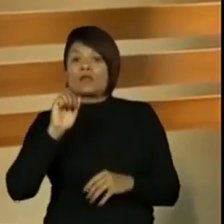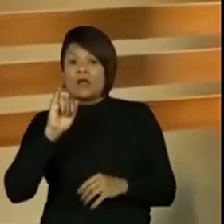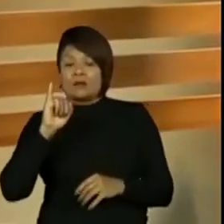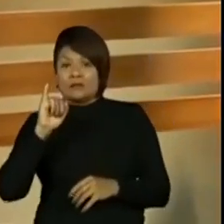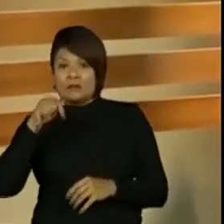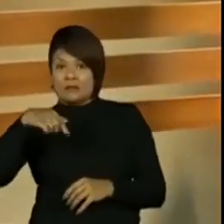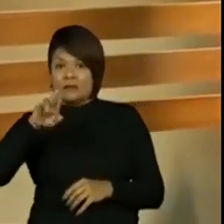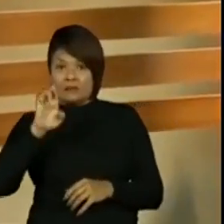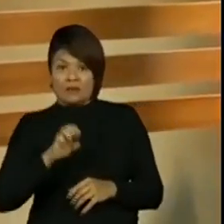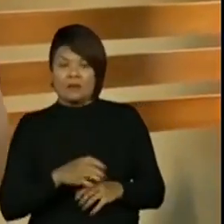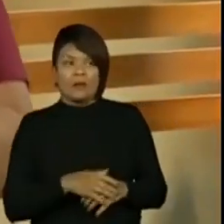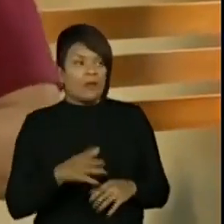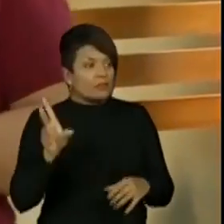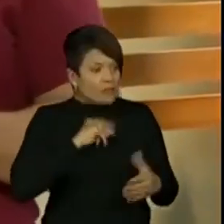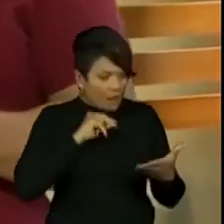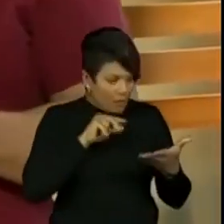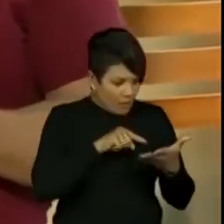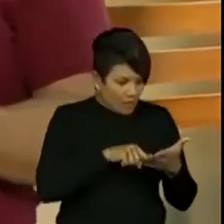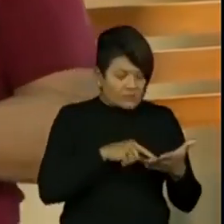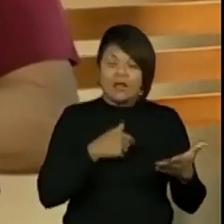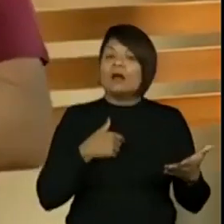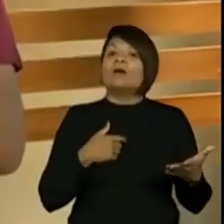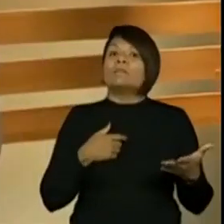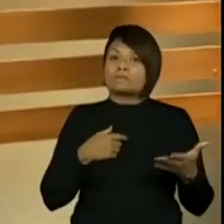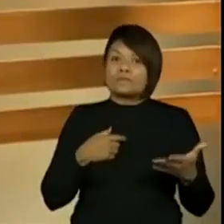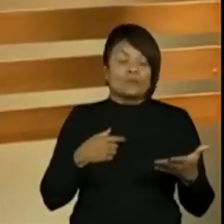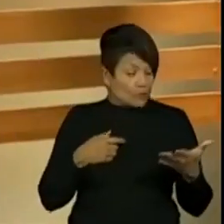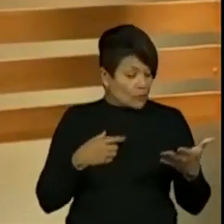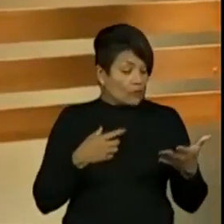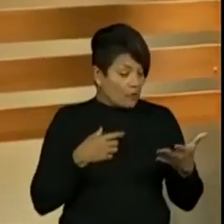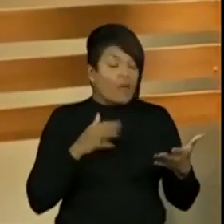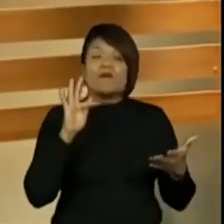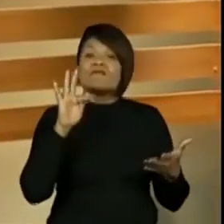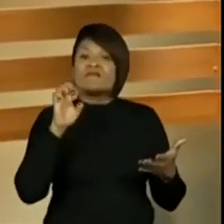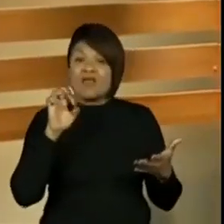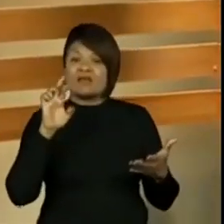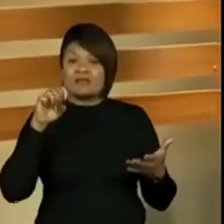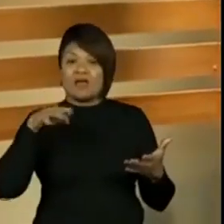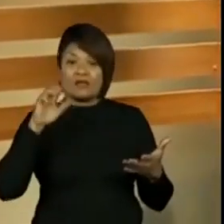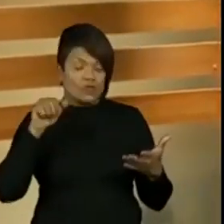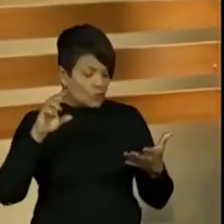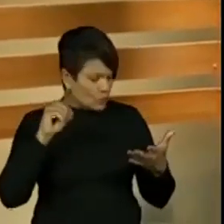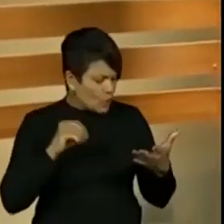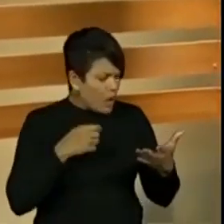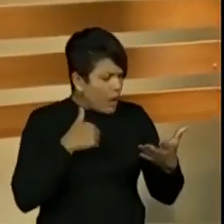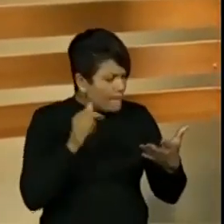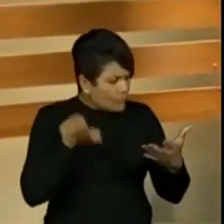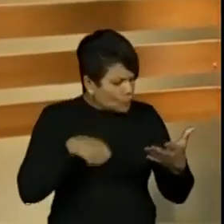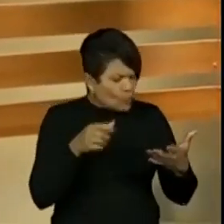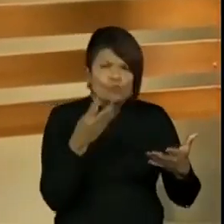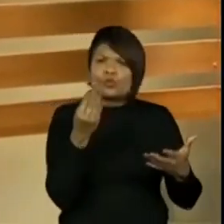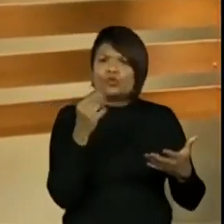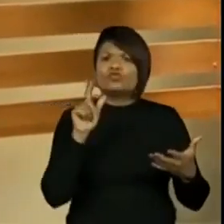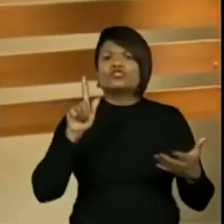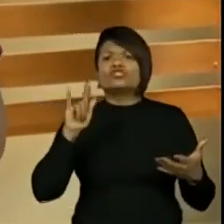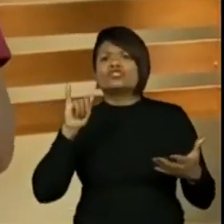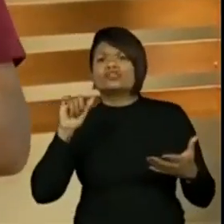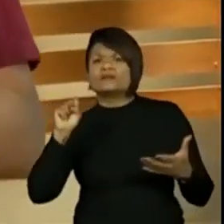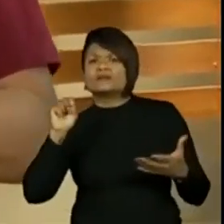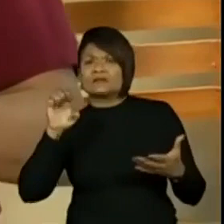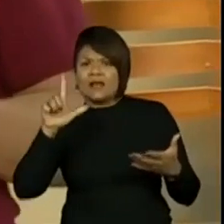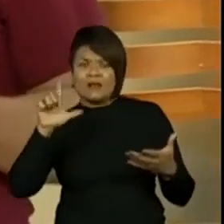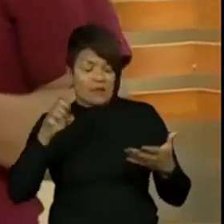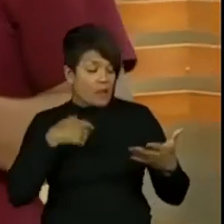nossa, Pedro Fernando, mudou muito. Gisele Maria, que legal. Olha só,